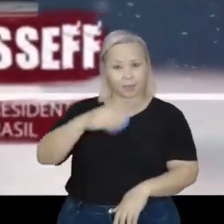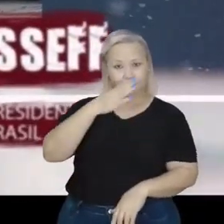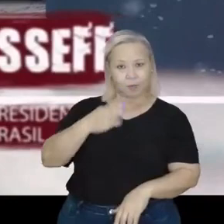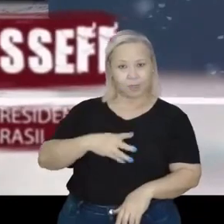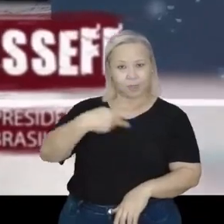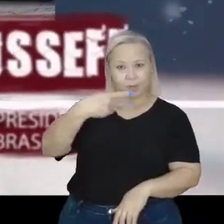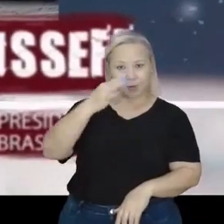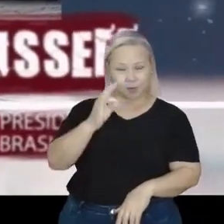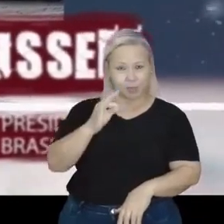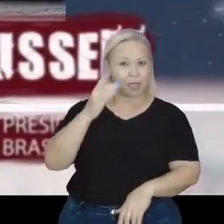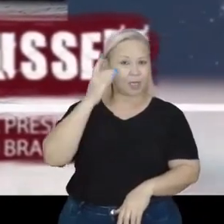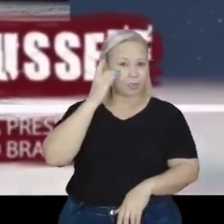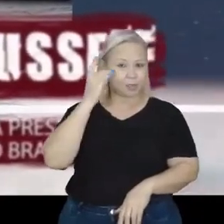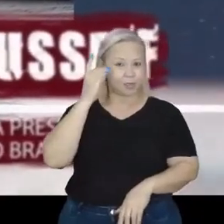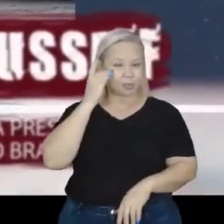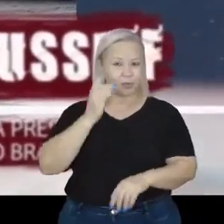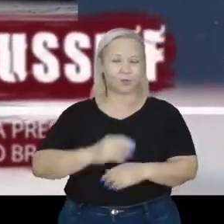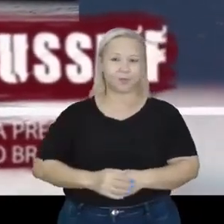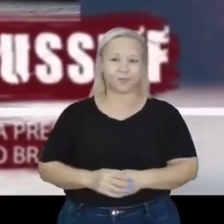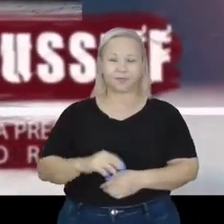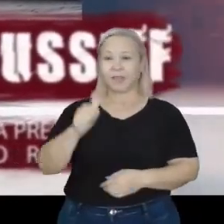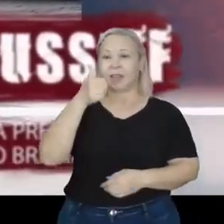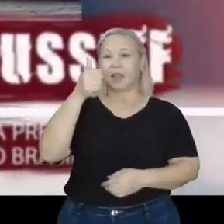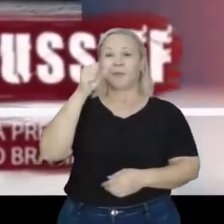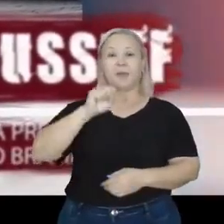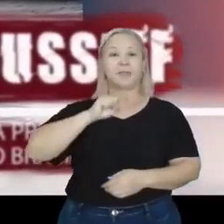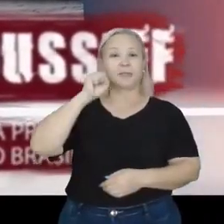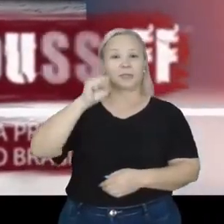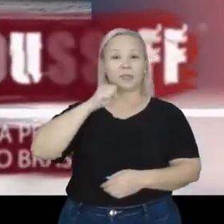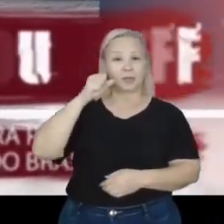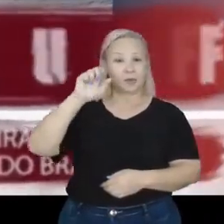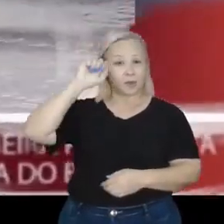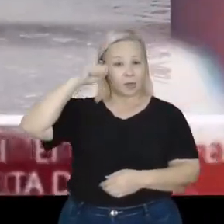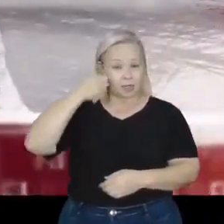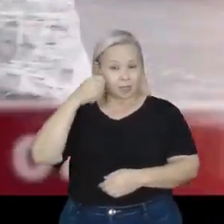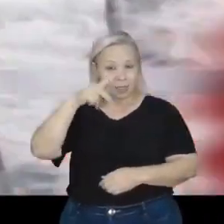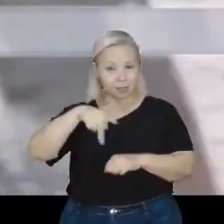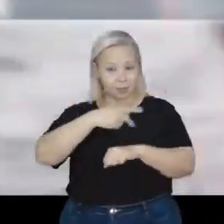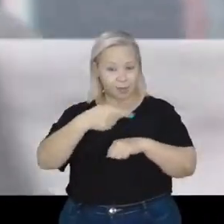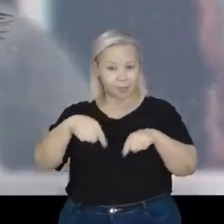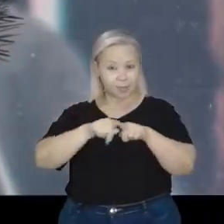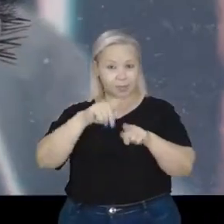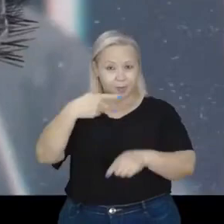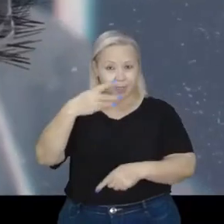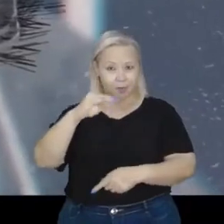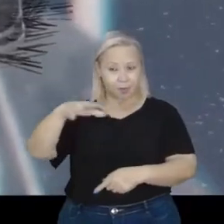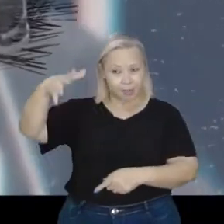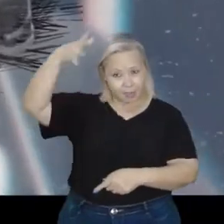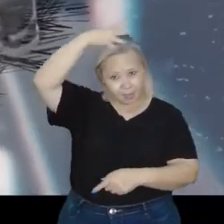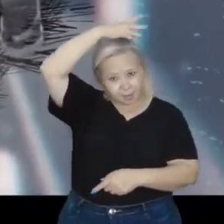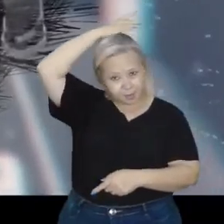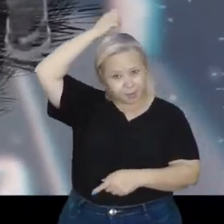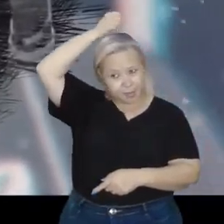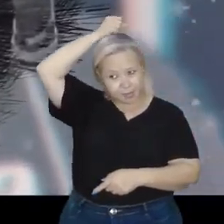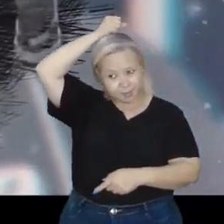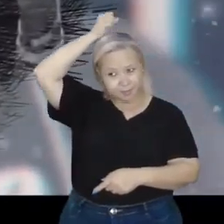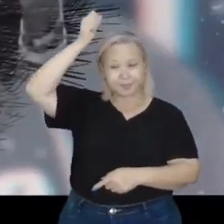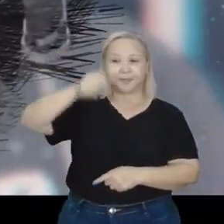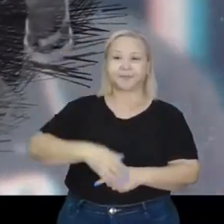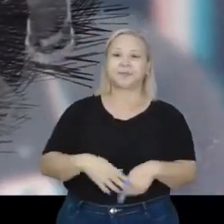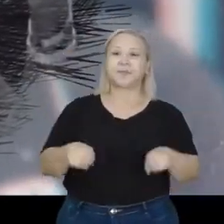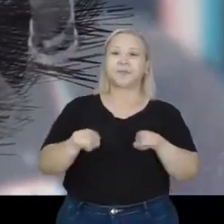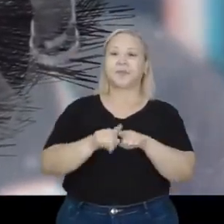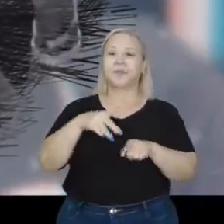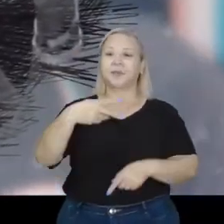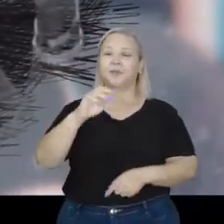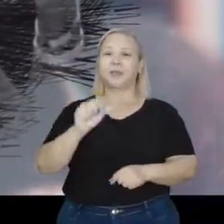petista, Dilma Rousseff. A primeira senadora negra do país também é petista, Benedita da Silva. Também é do PT